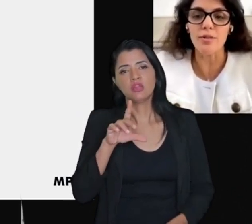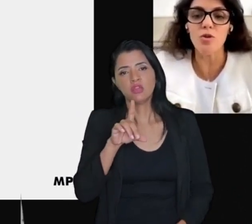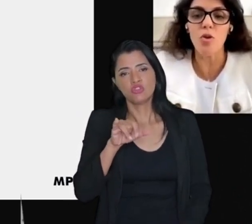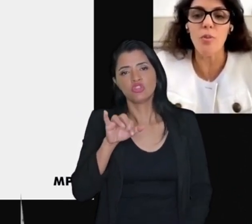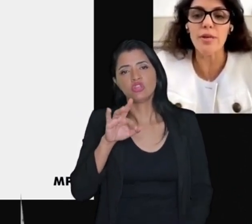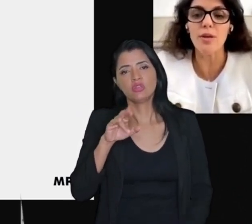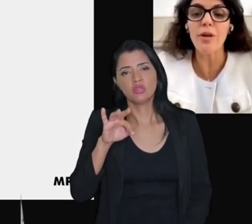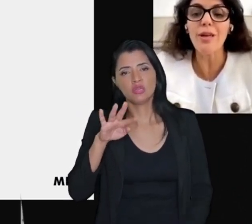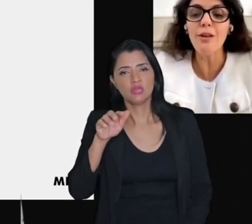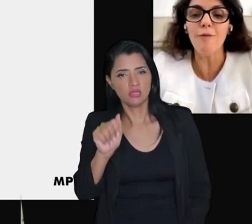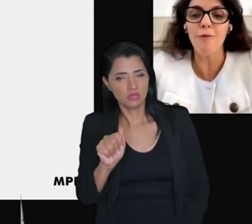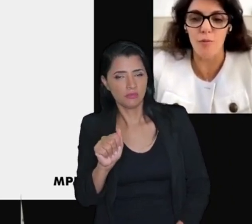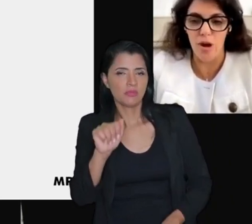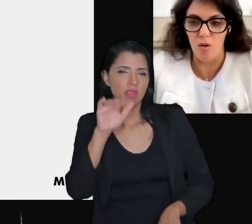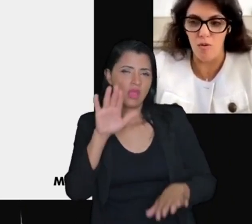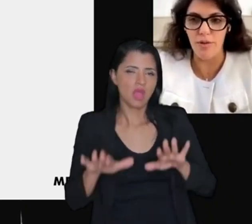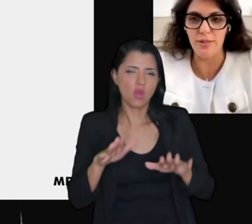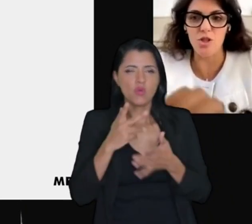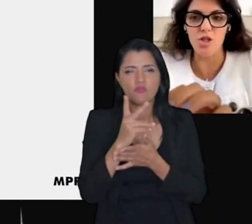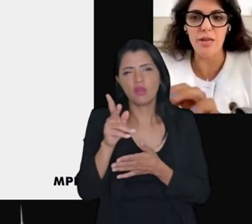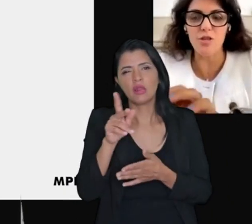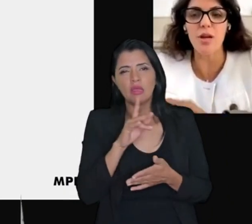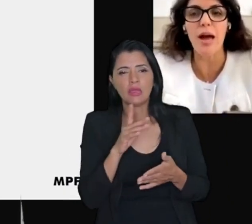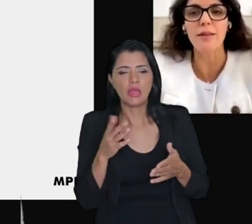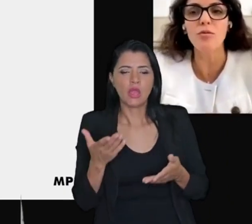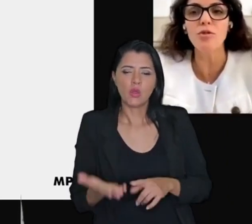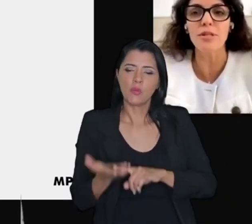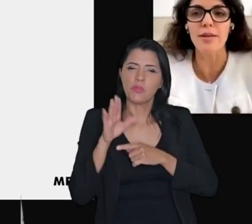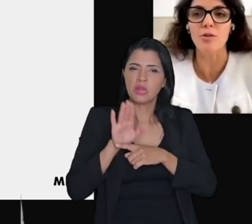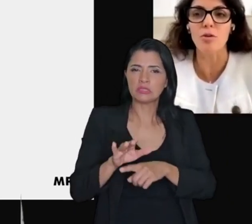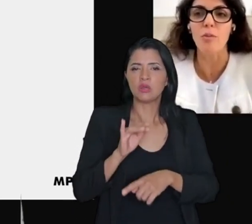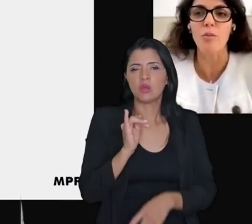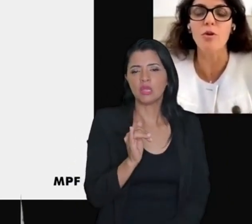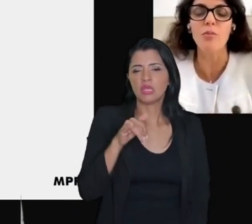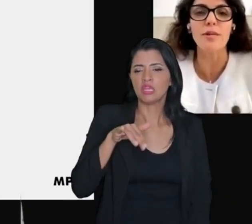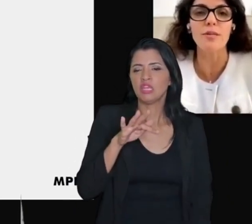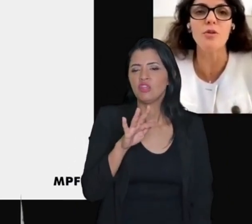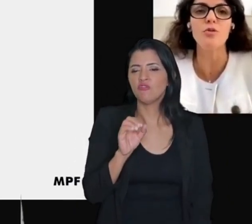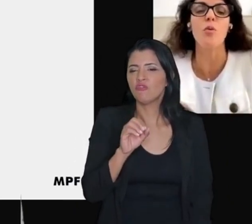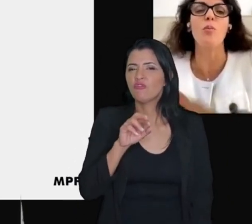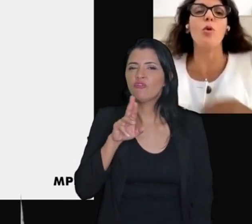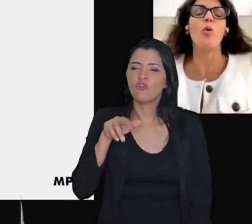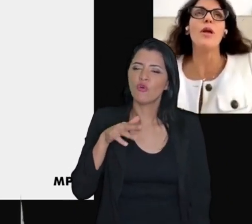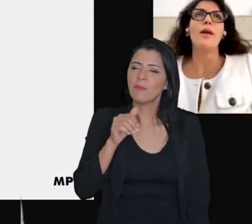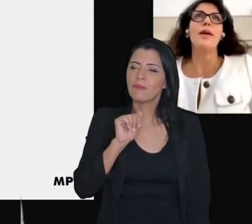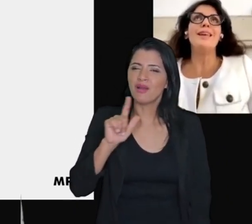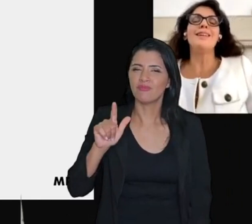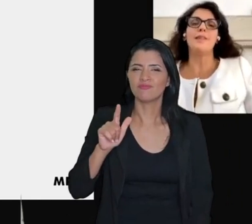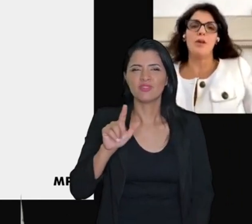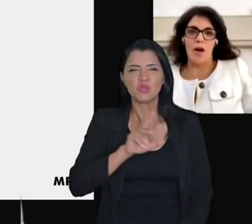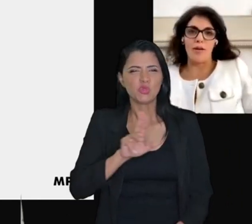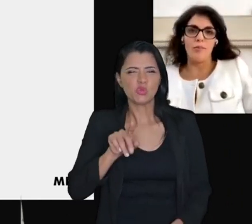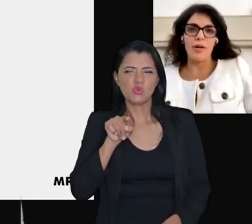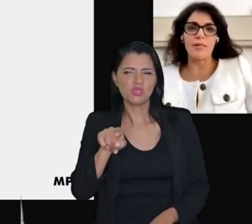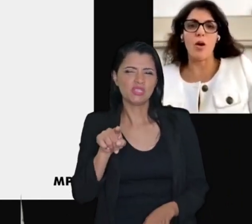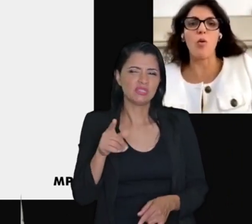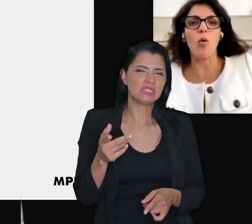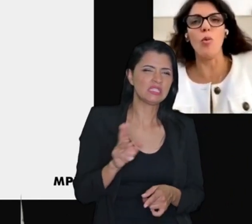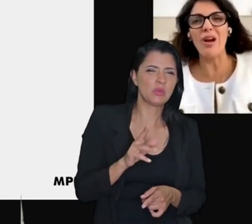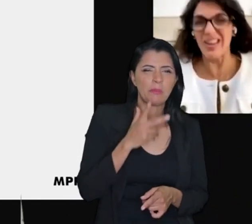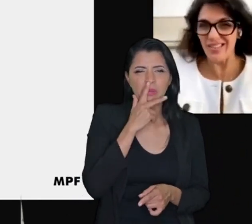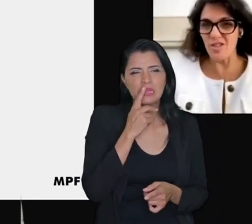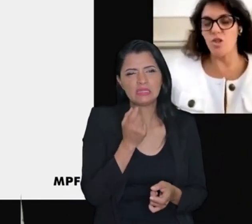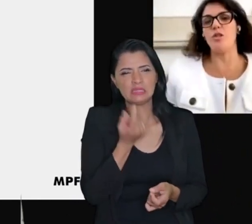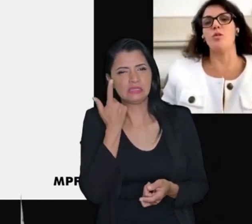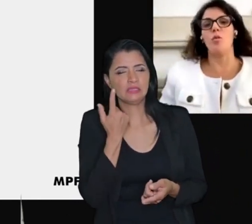essa cooperação de cooperação informal, mas a gente tende a não utilizar esse nome porque no Brasil ele soa um pouco inadequado, parece